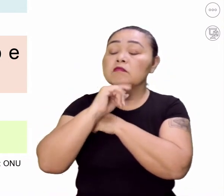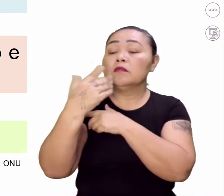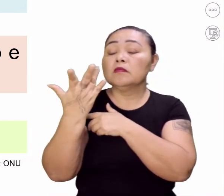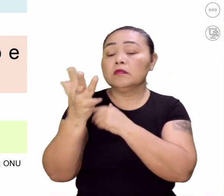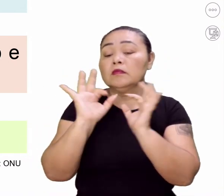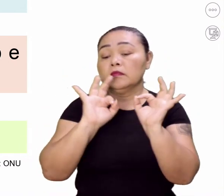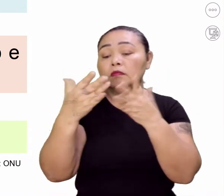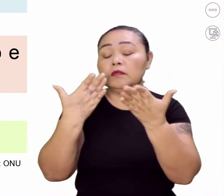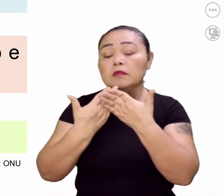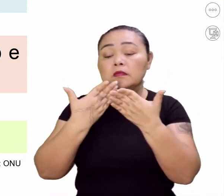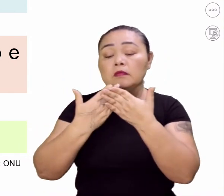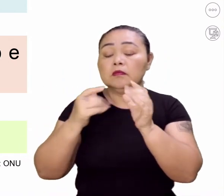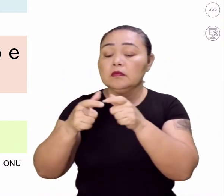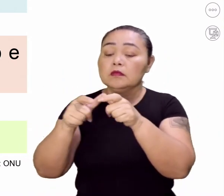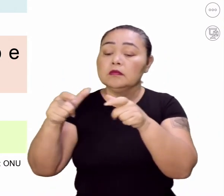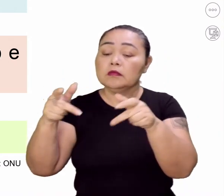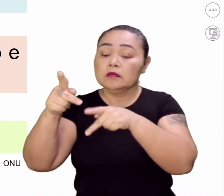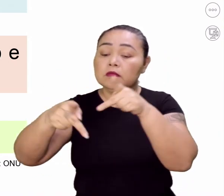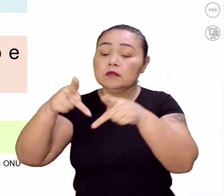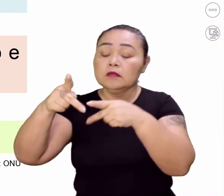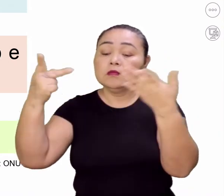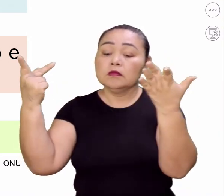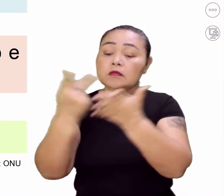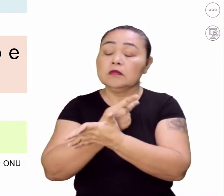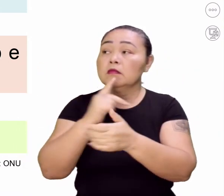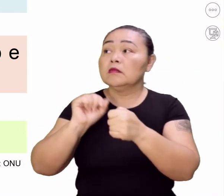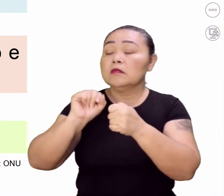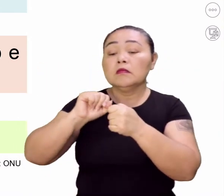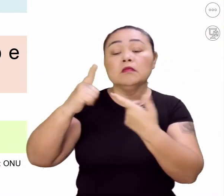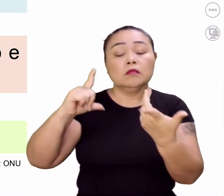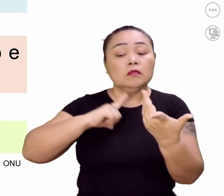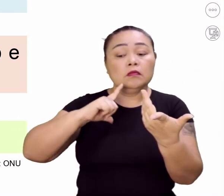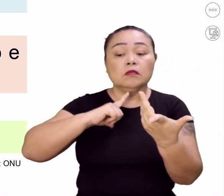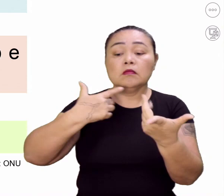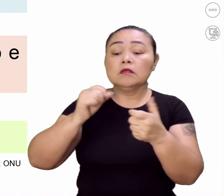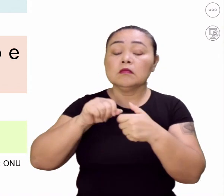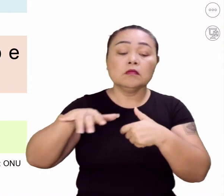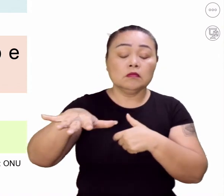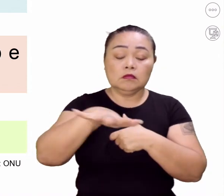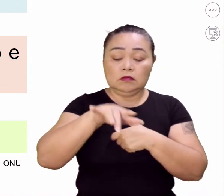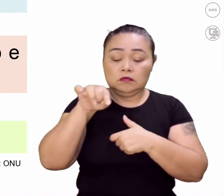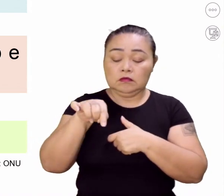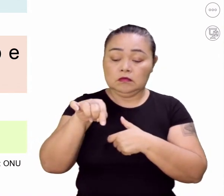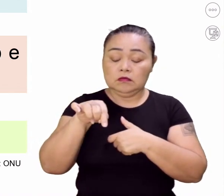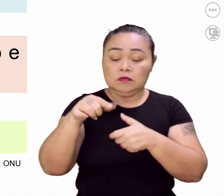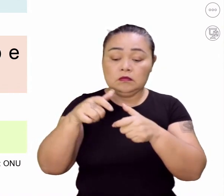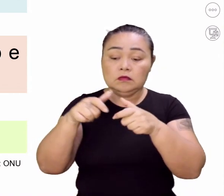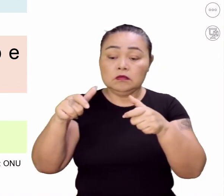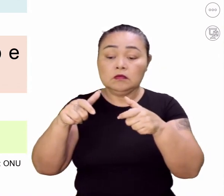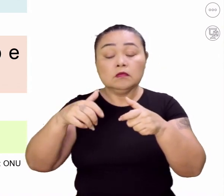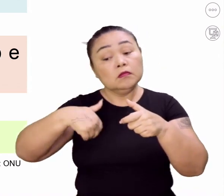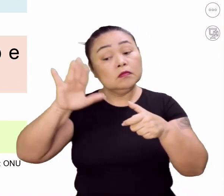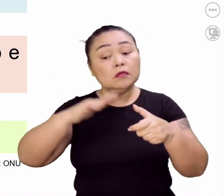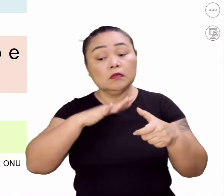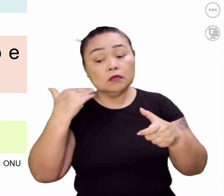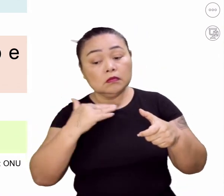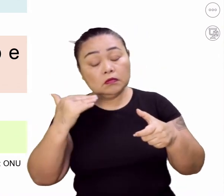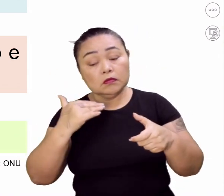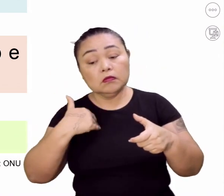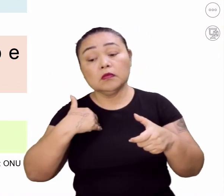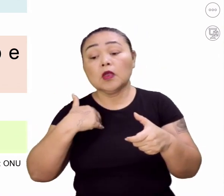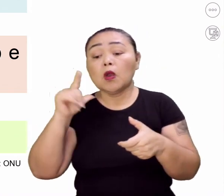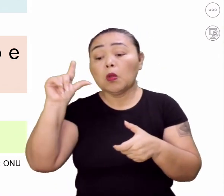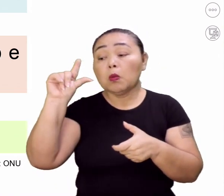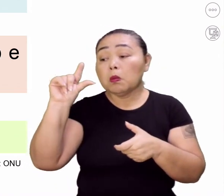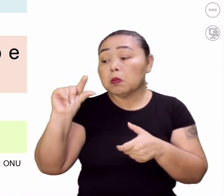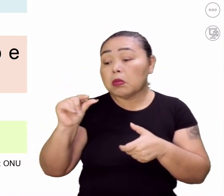que o crescimento negativo vai acontecer toda vez que a gente tem a seguinte situação: mais mortalidade e menos